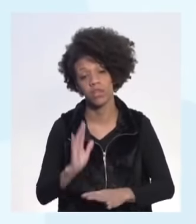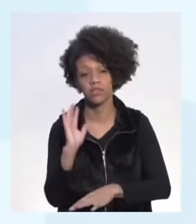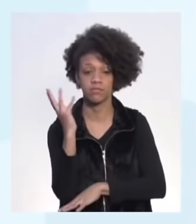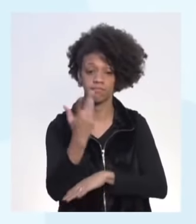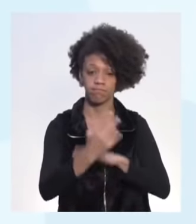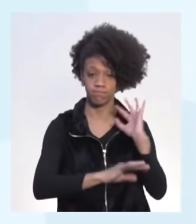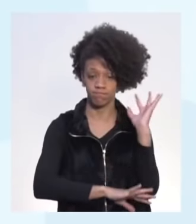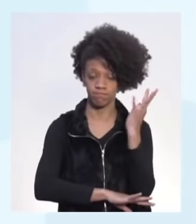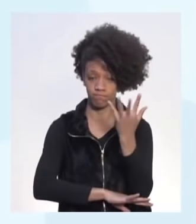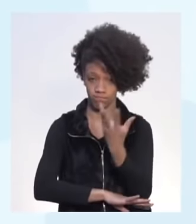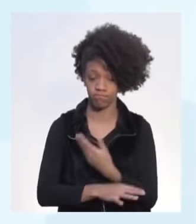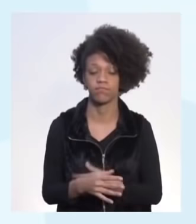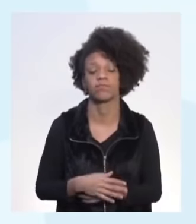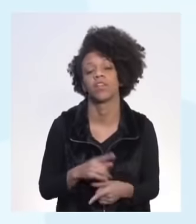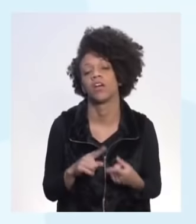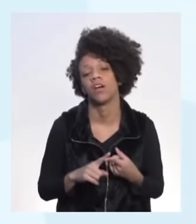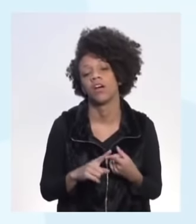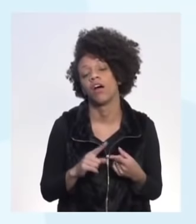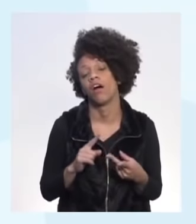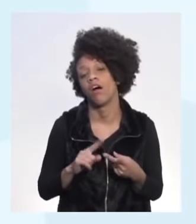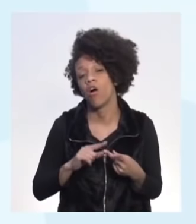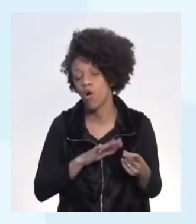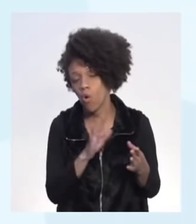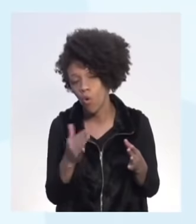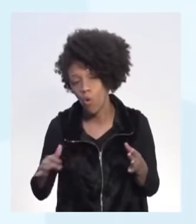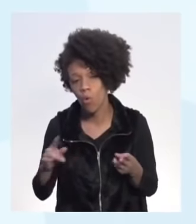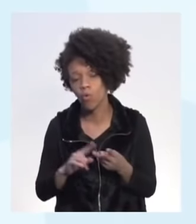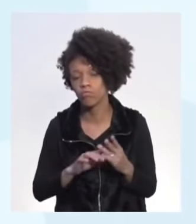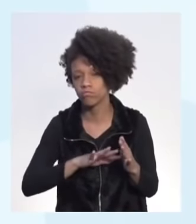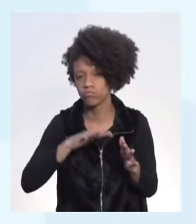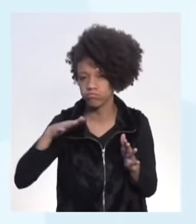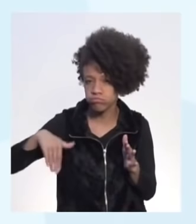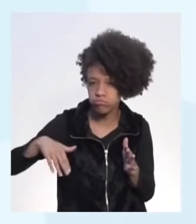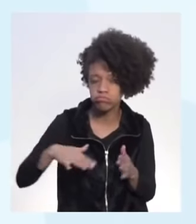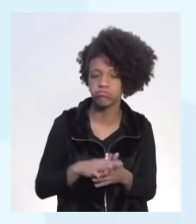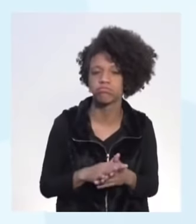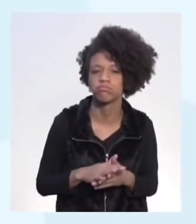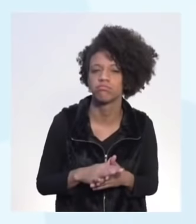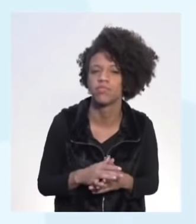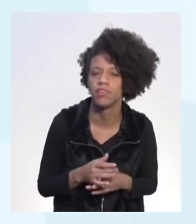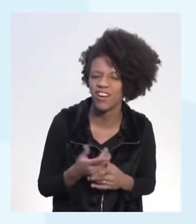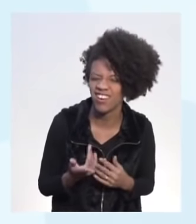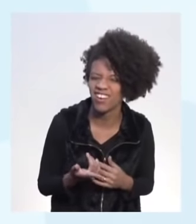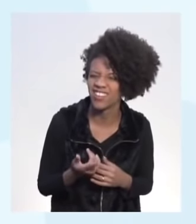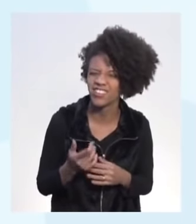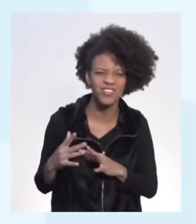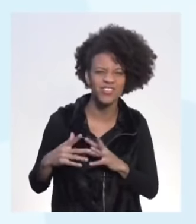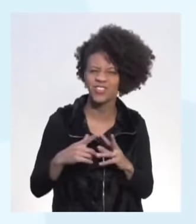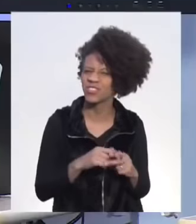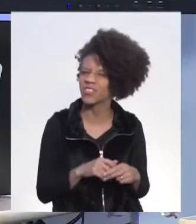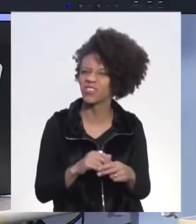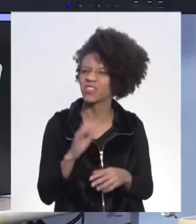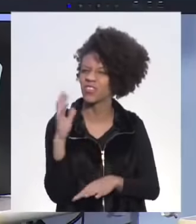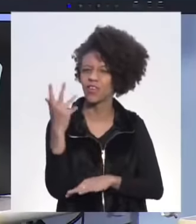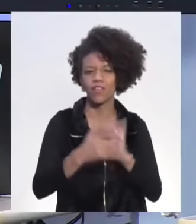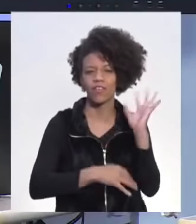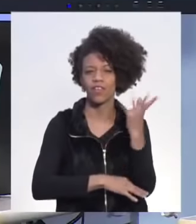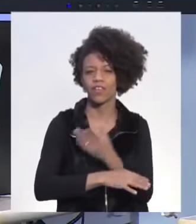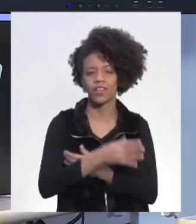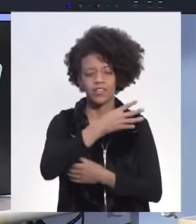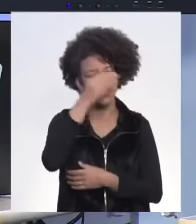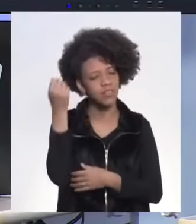ecossistema natural, como florestas, rios e oceanos. Achei engraçado que todo mundo colocou floresta, né? E esqueceu dos outros.